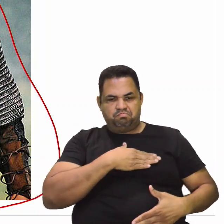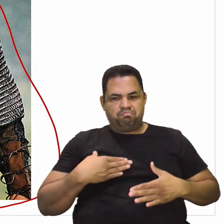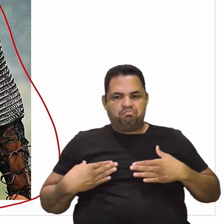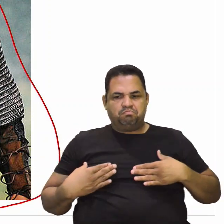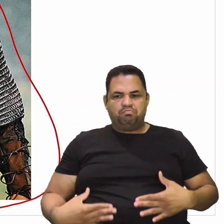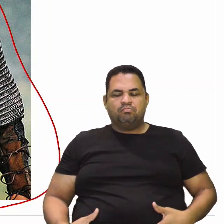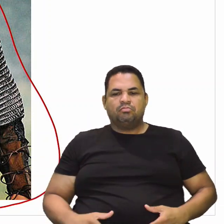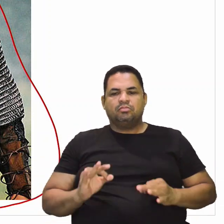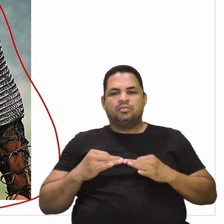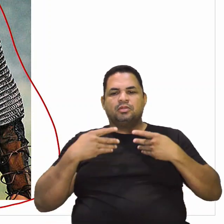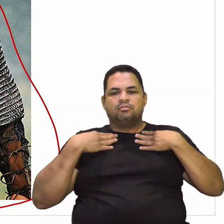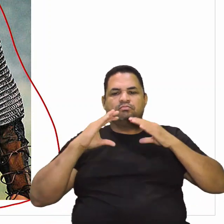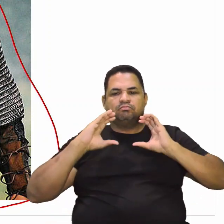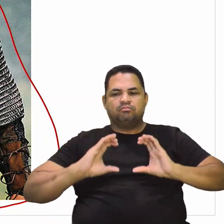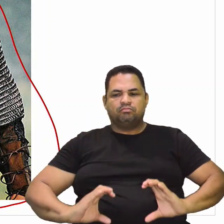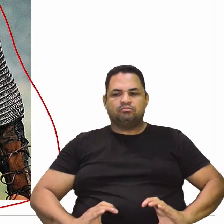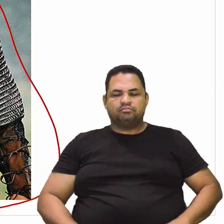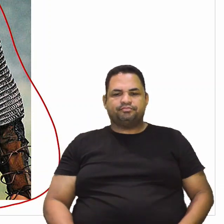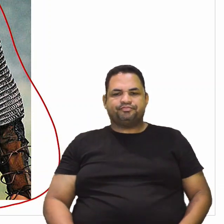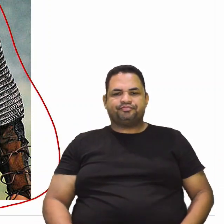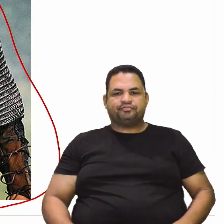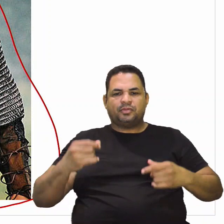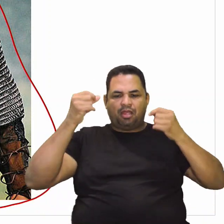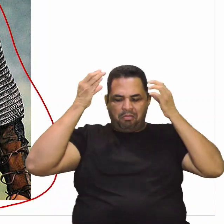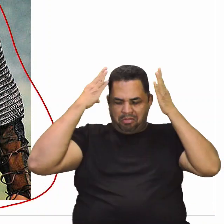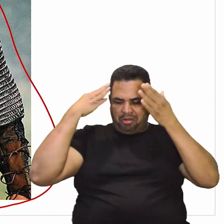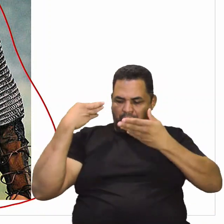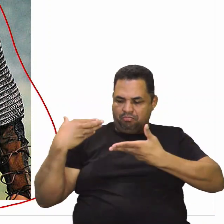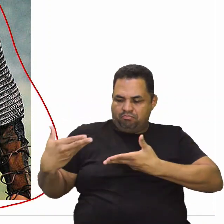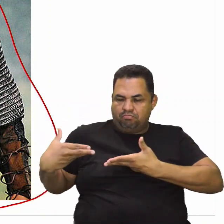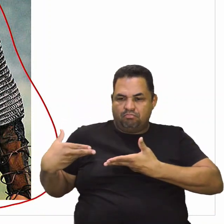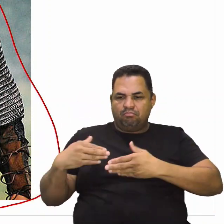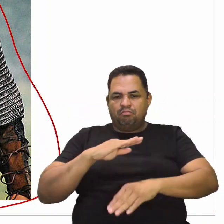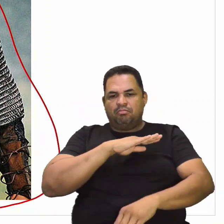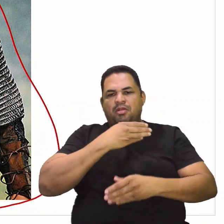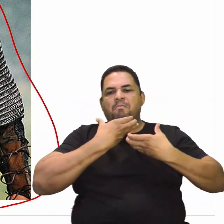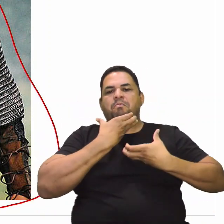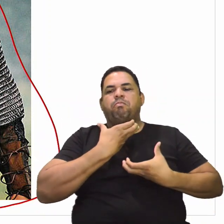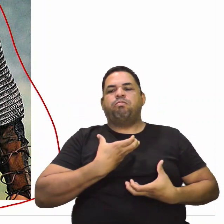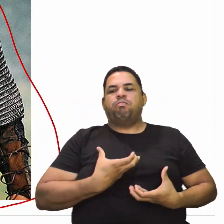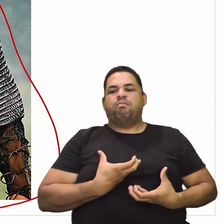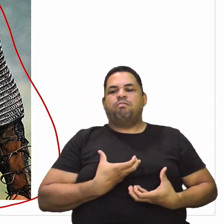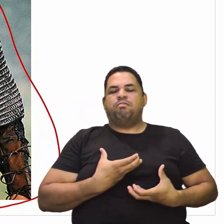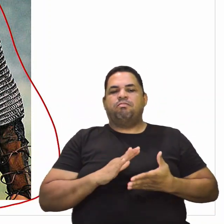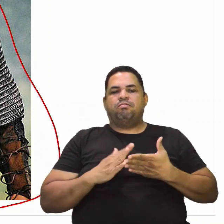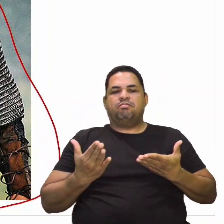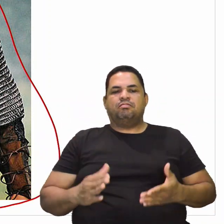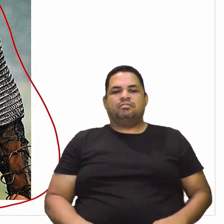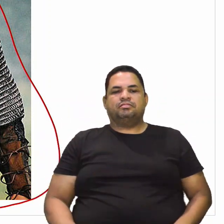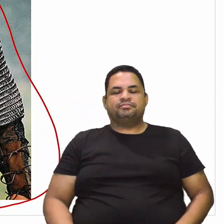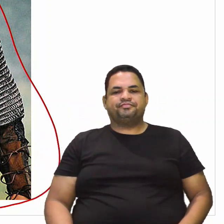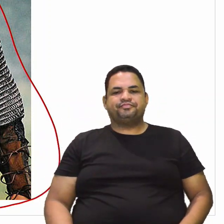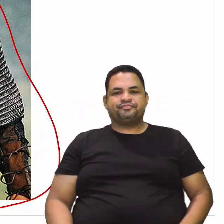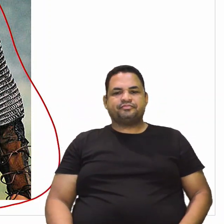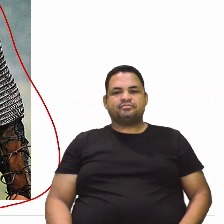de comportamento, cabelão, barba fazia, etc. Então, era mais ou menos assim. Pessoal, como se fosse